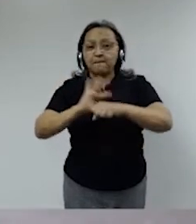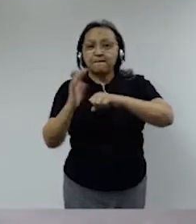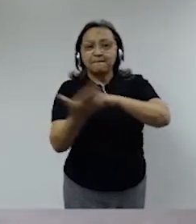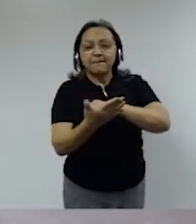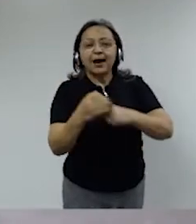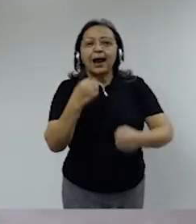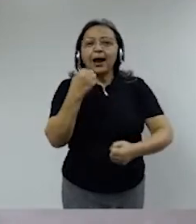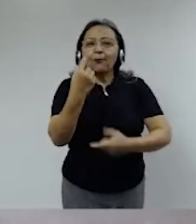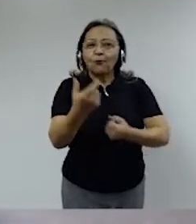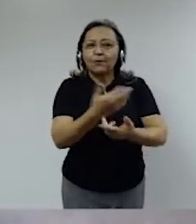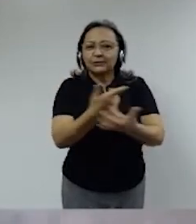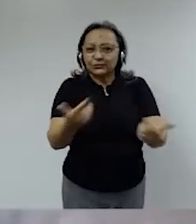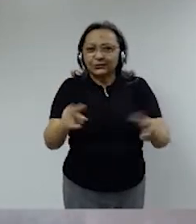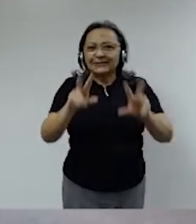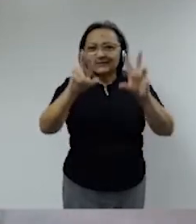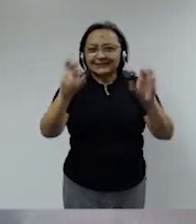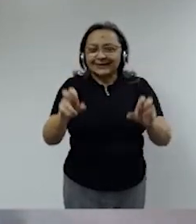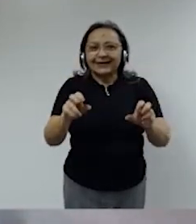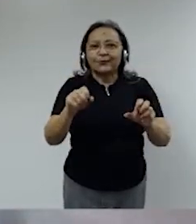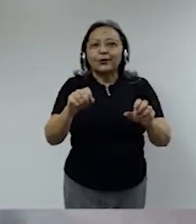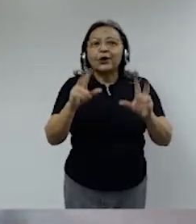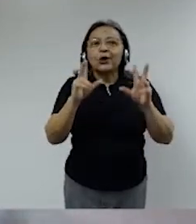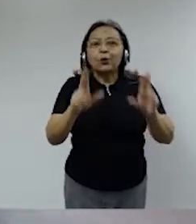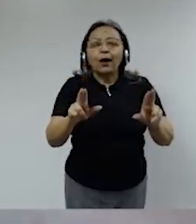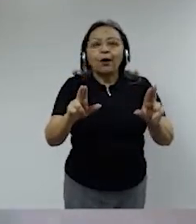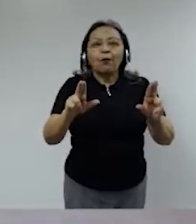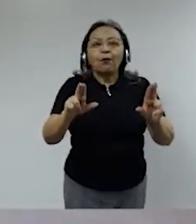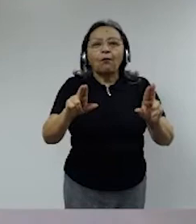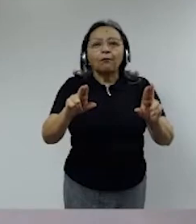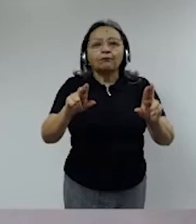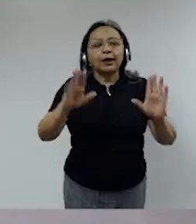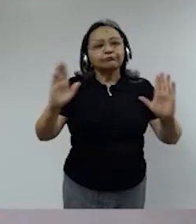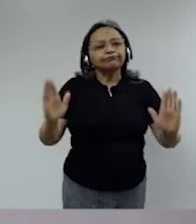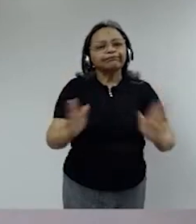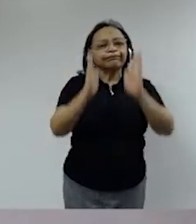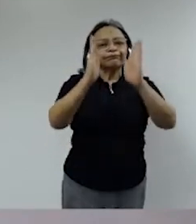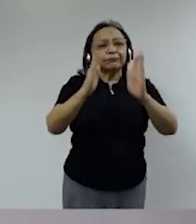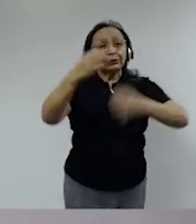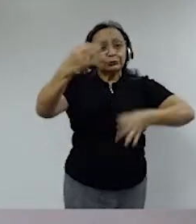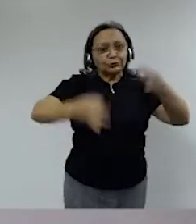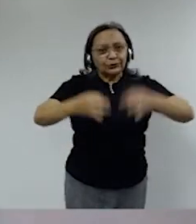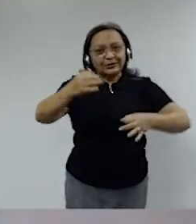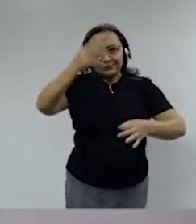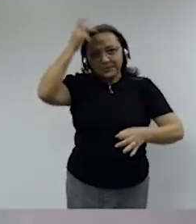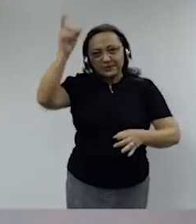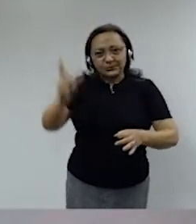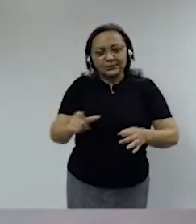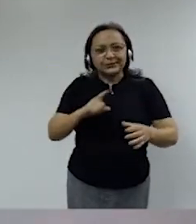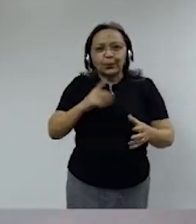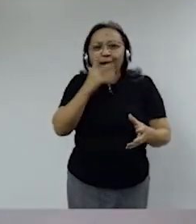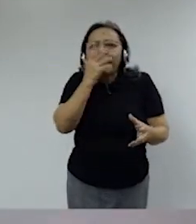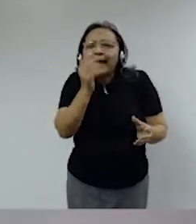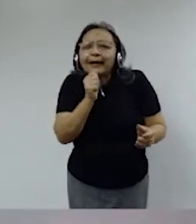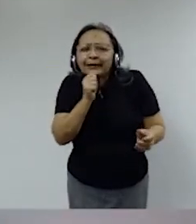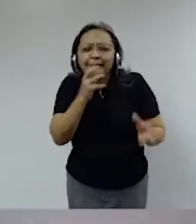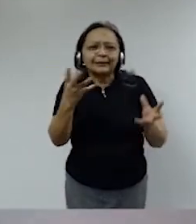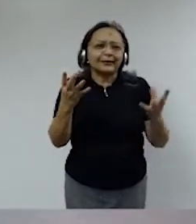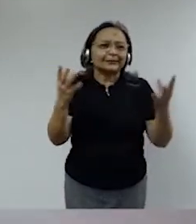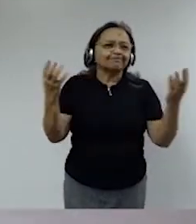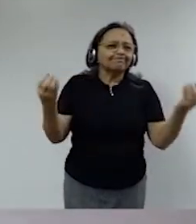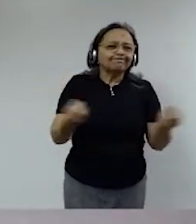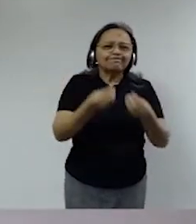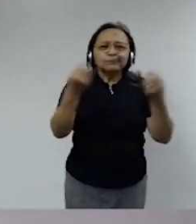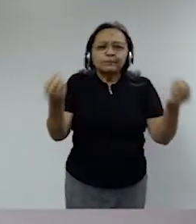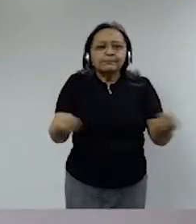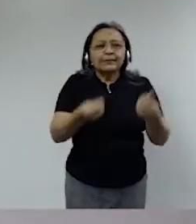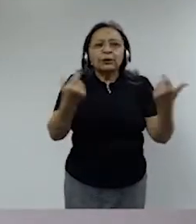essa da audiência de custódia, elas estão bastante ainda envoltas em alguma nuvem, né? Por quê? Ainda que previstas em